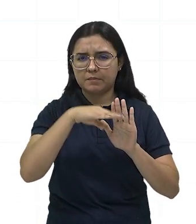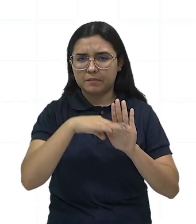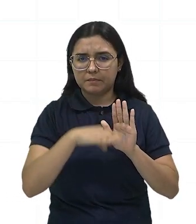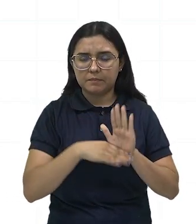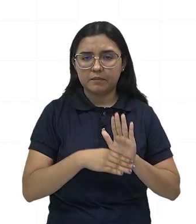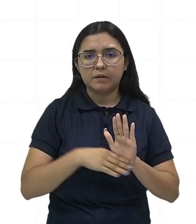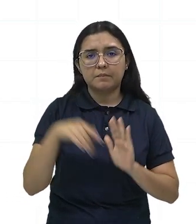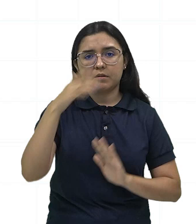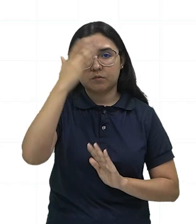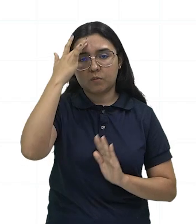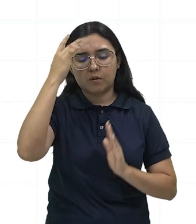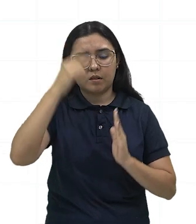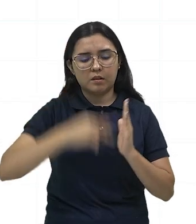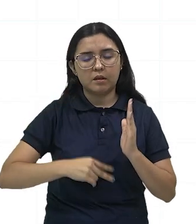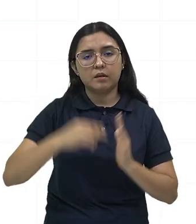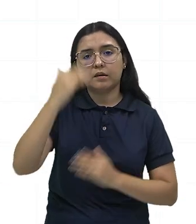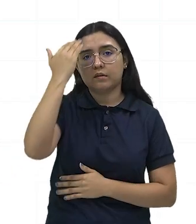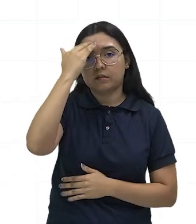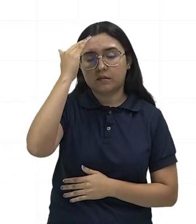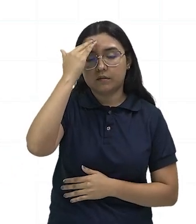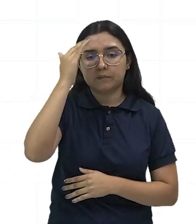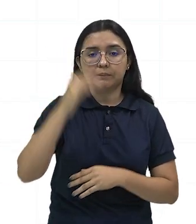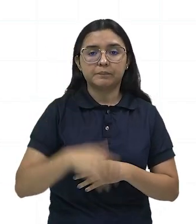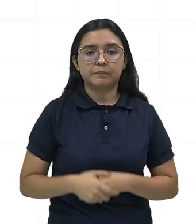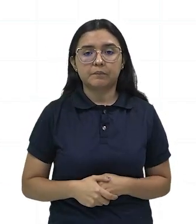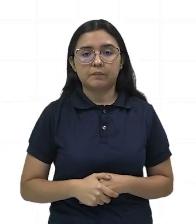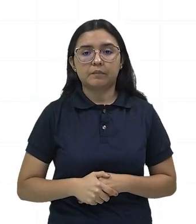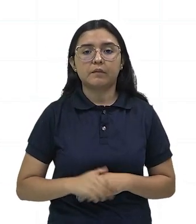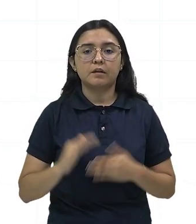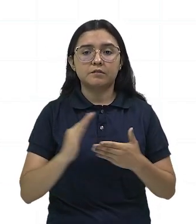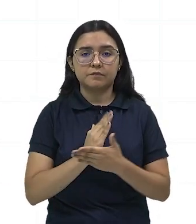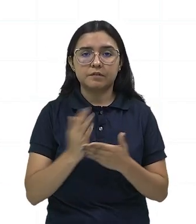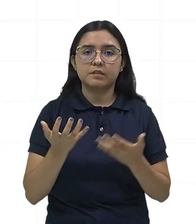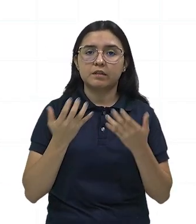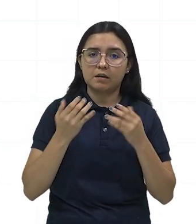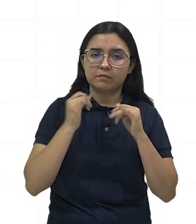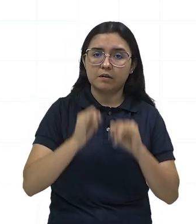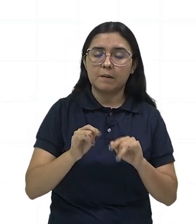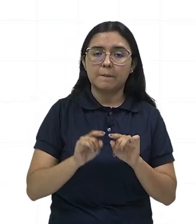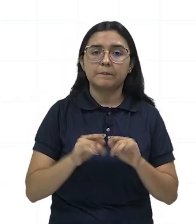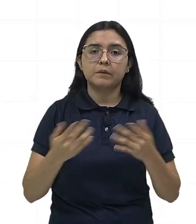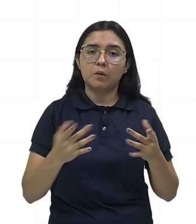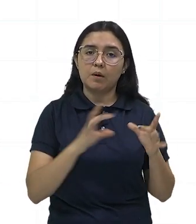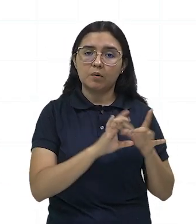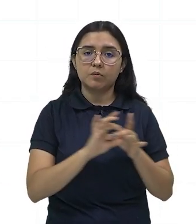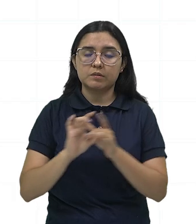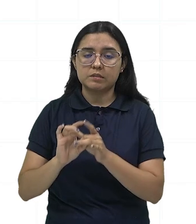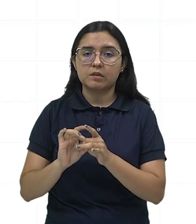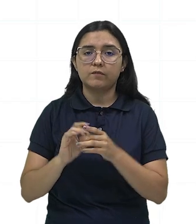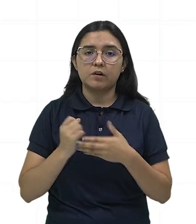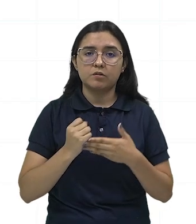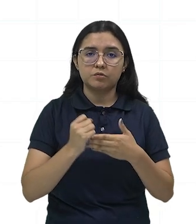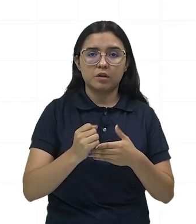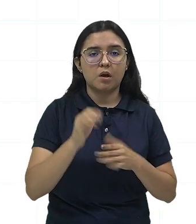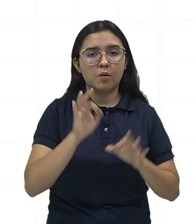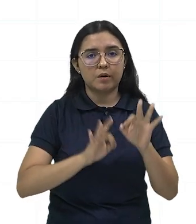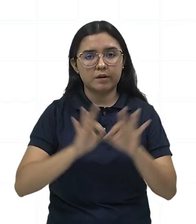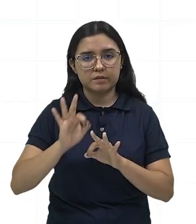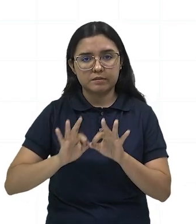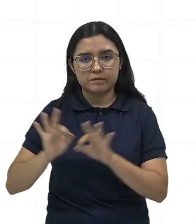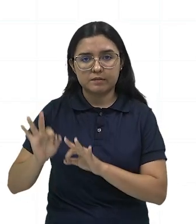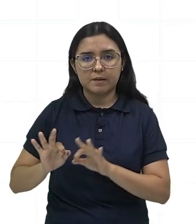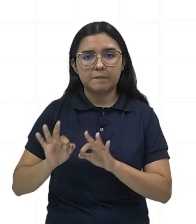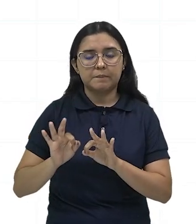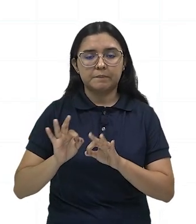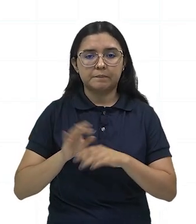seu leitor compreenda. Por vezes, queremos transmitir essas ideias e a coesão ajuda a organizar essas ideias de forma que